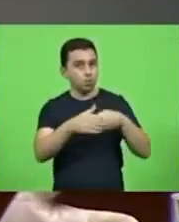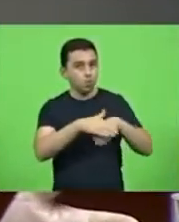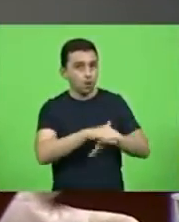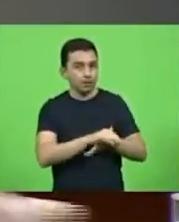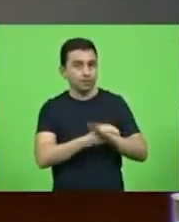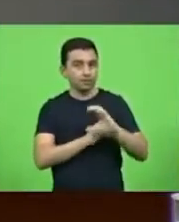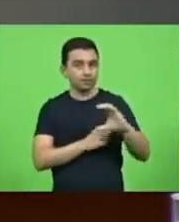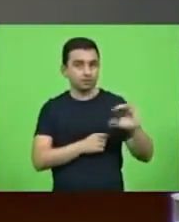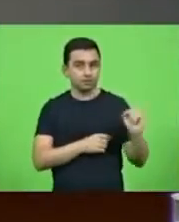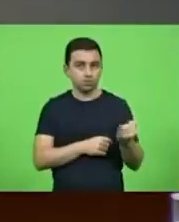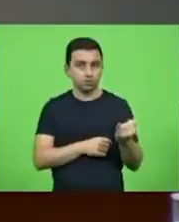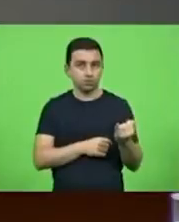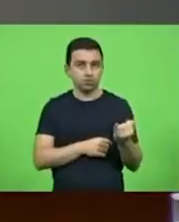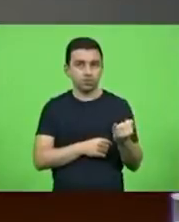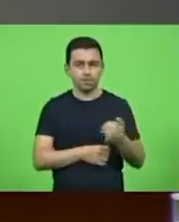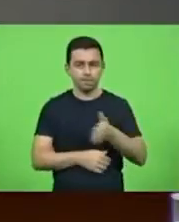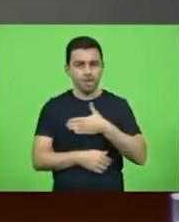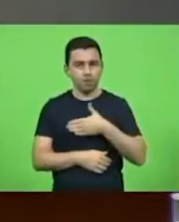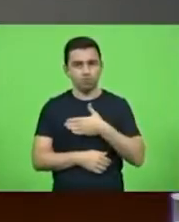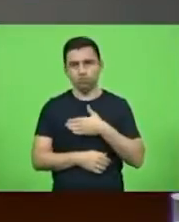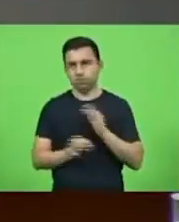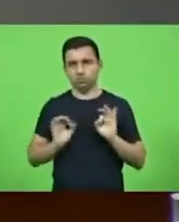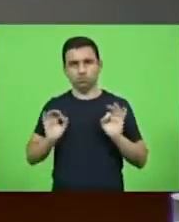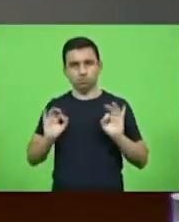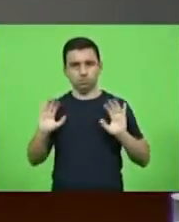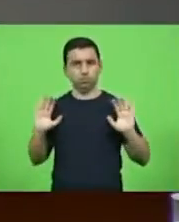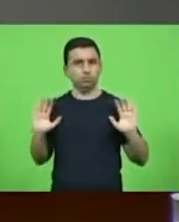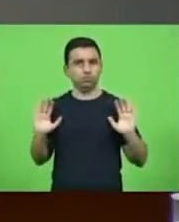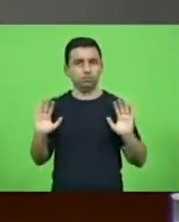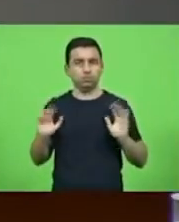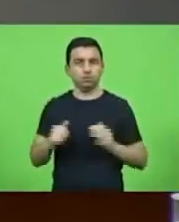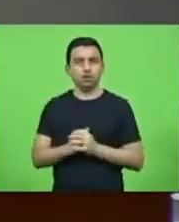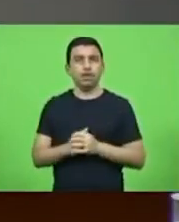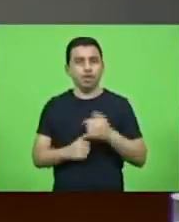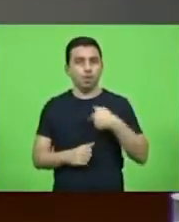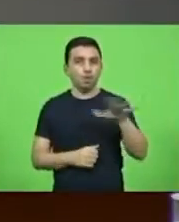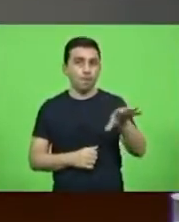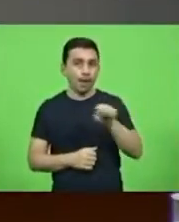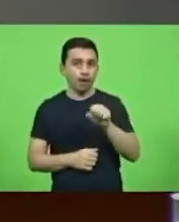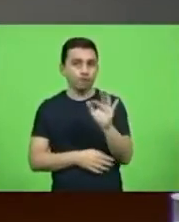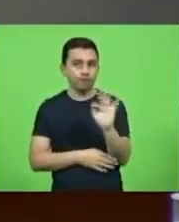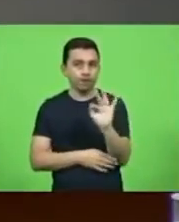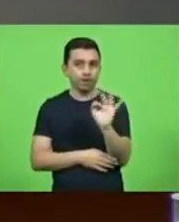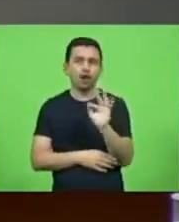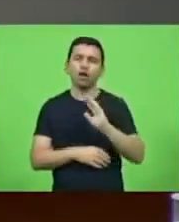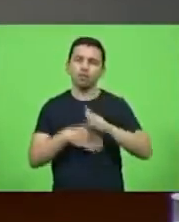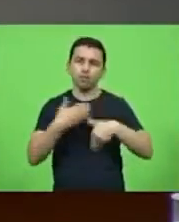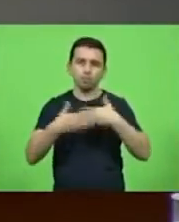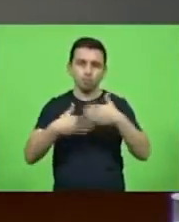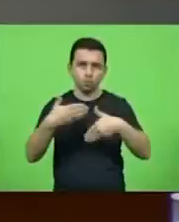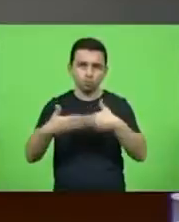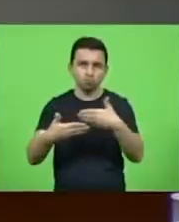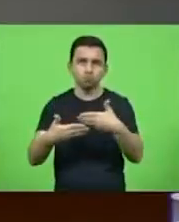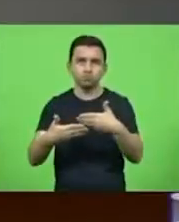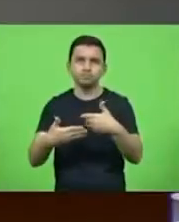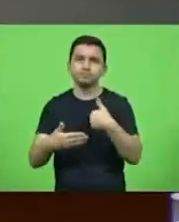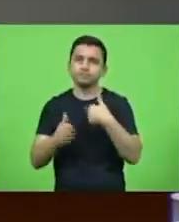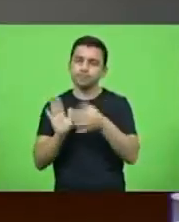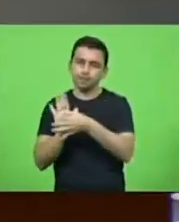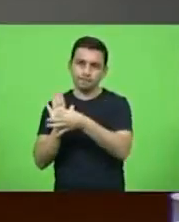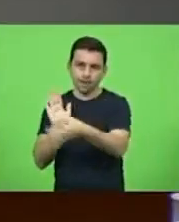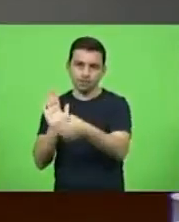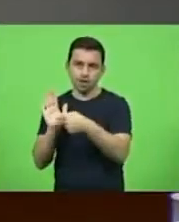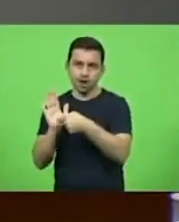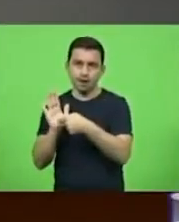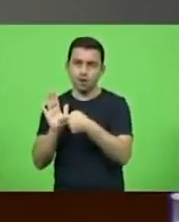CCJ não por minha parte. Eu peguei em fevereiro e logo depois fiz o parecer para